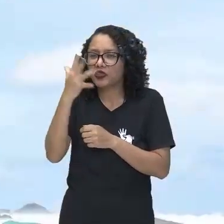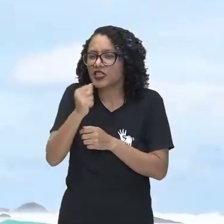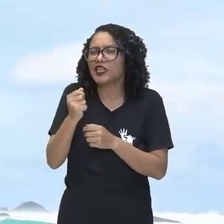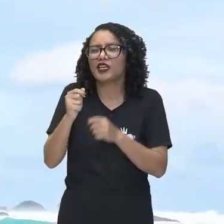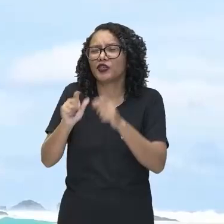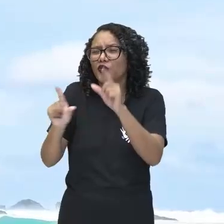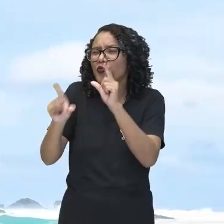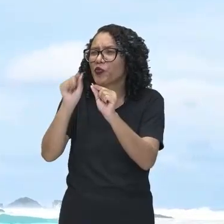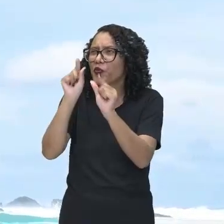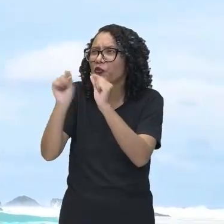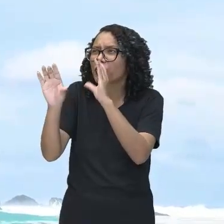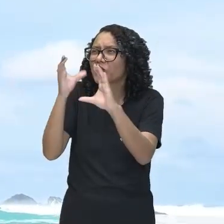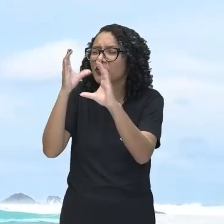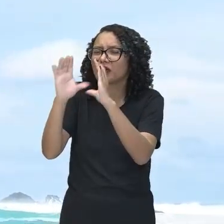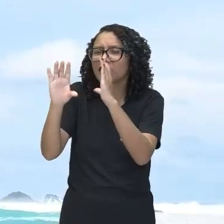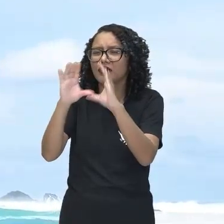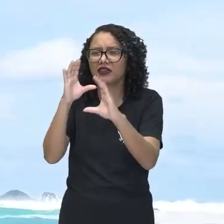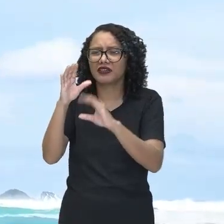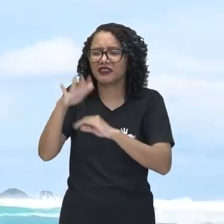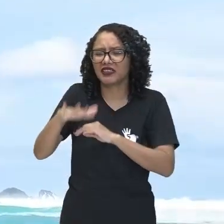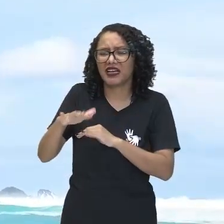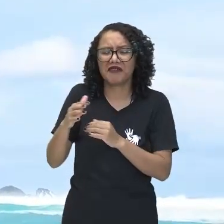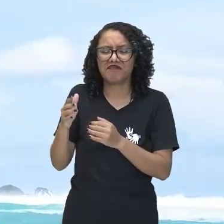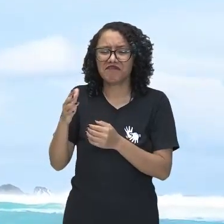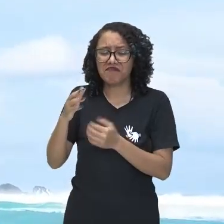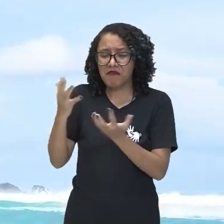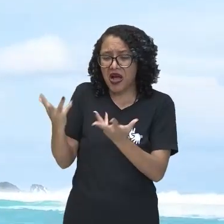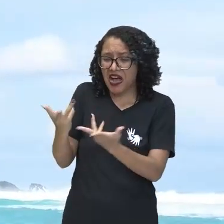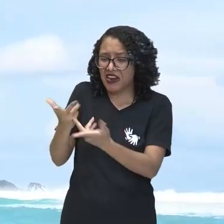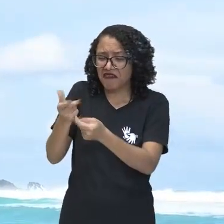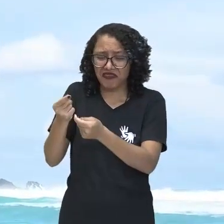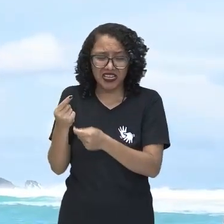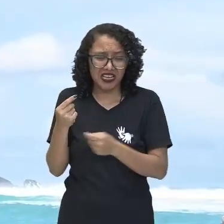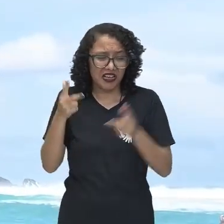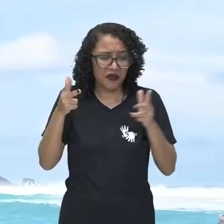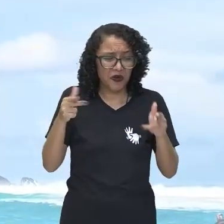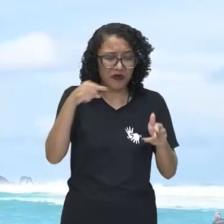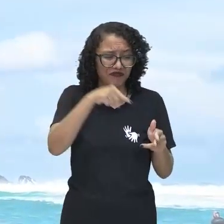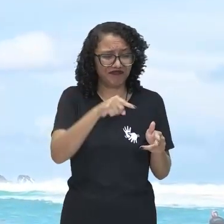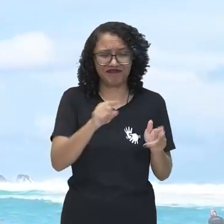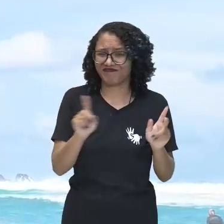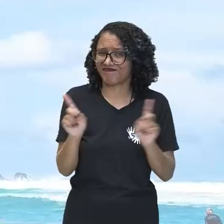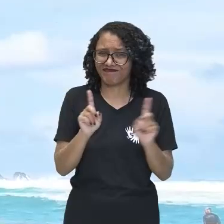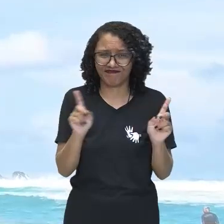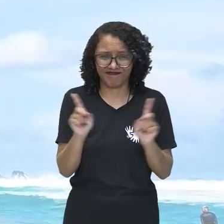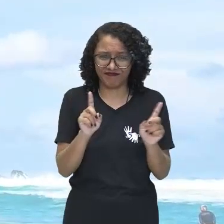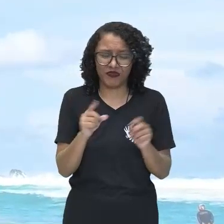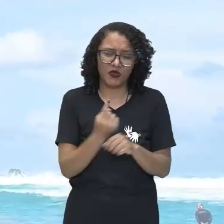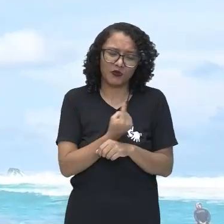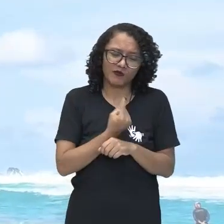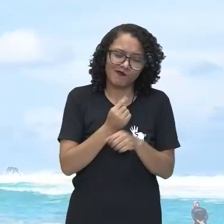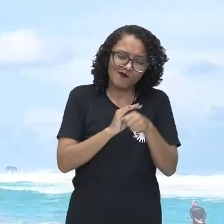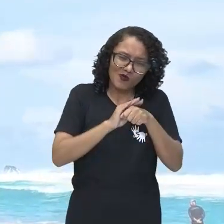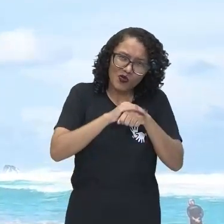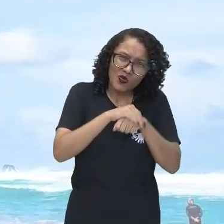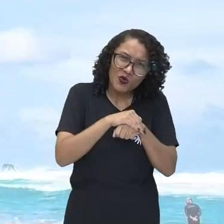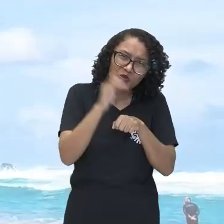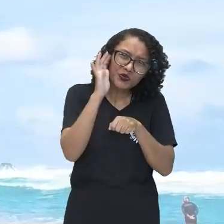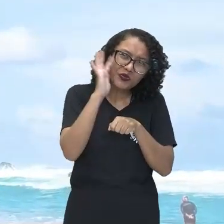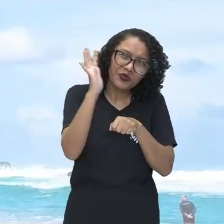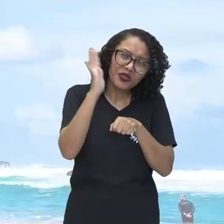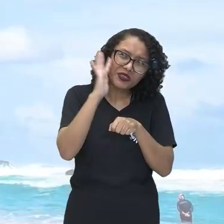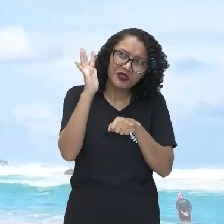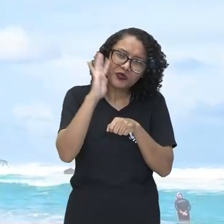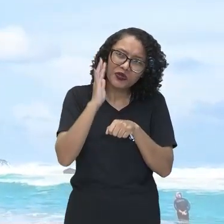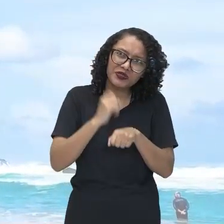Minha terra tem primores, que tais não encontro eu cá. Em cismar, sozinho à noite, mais prazer encontro eu